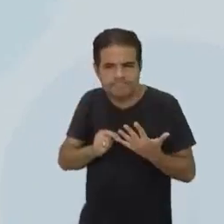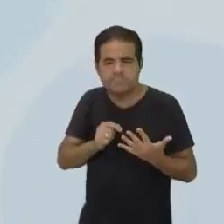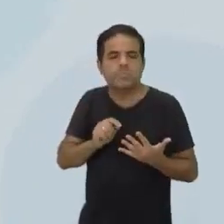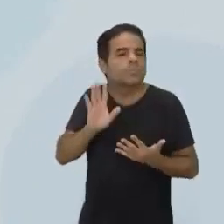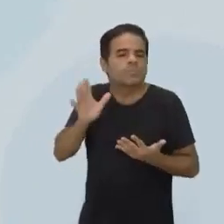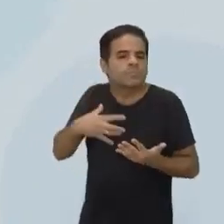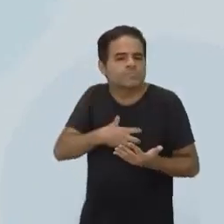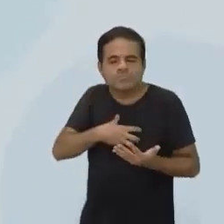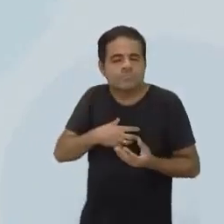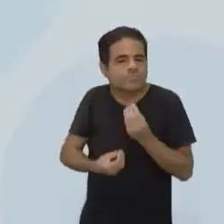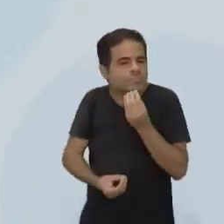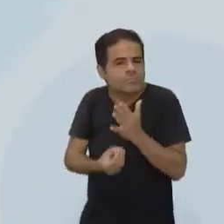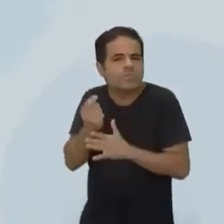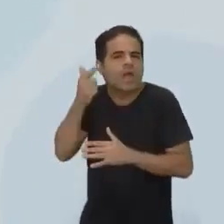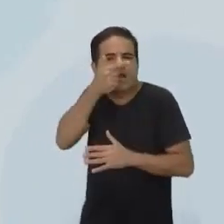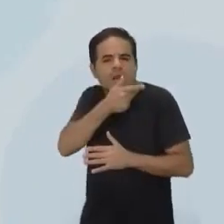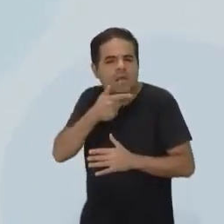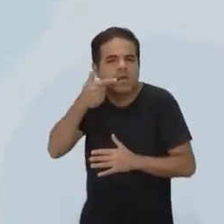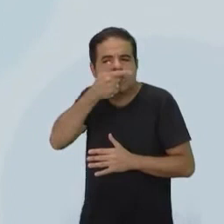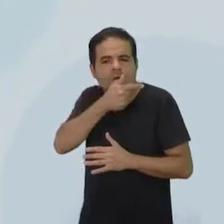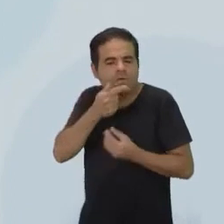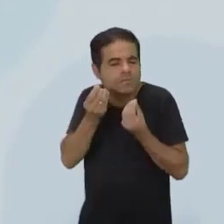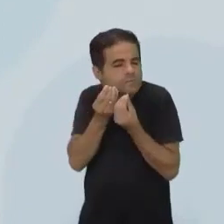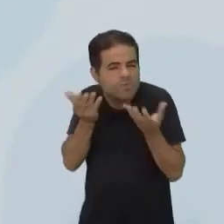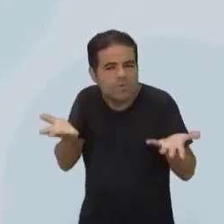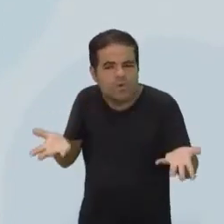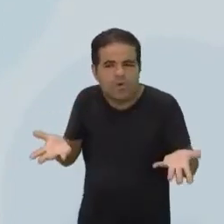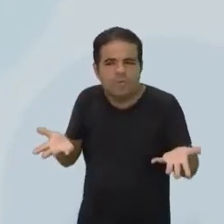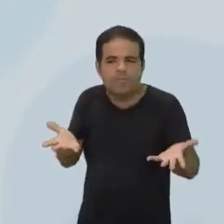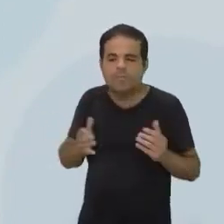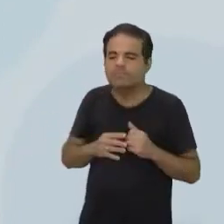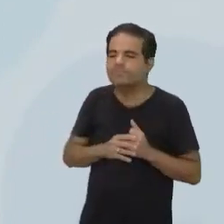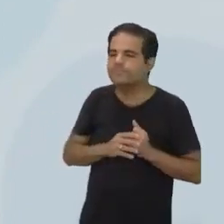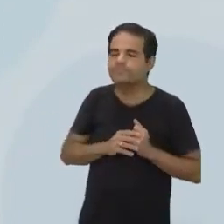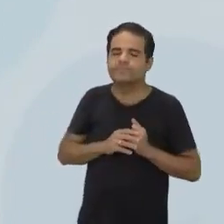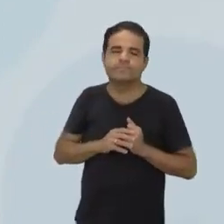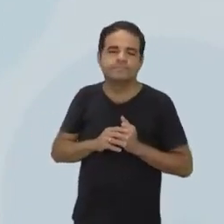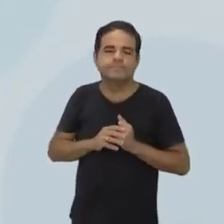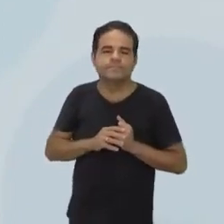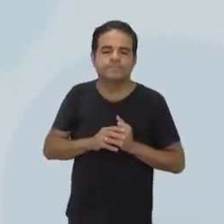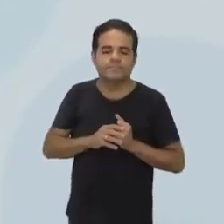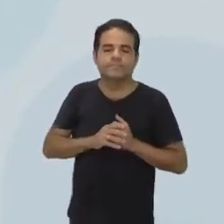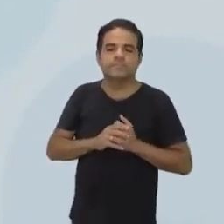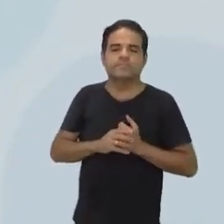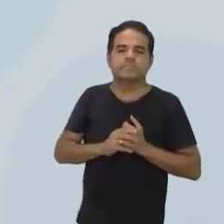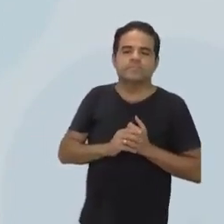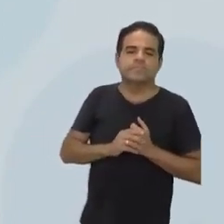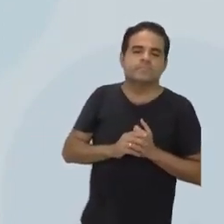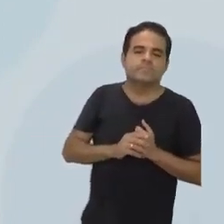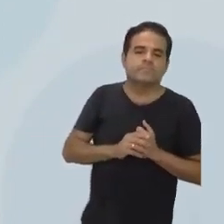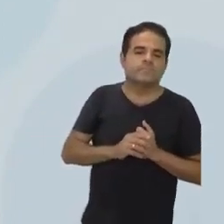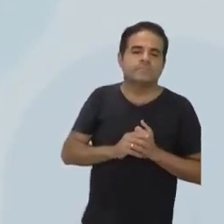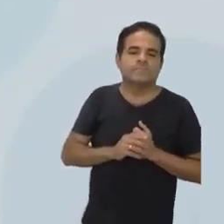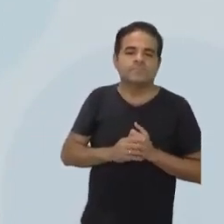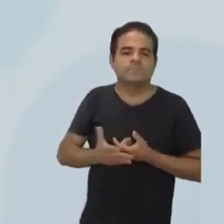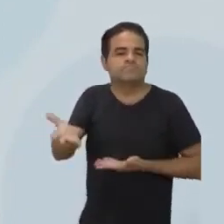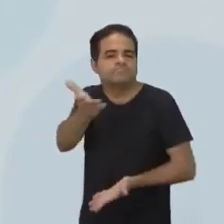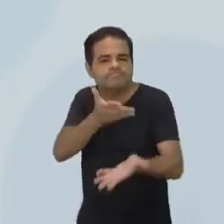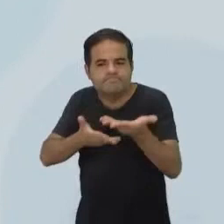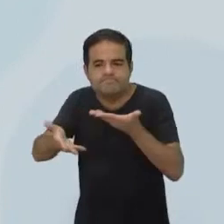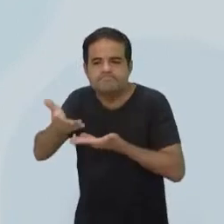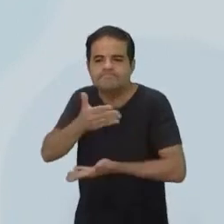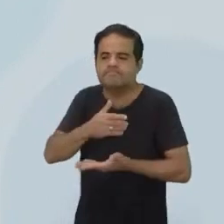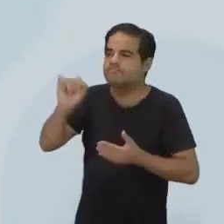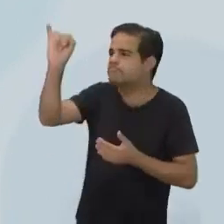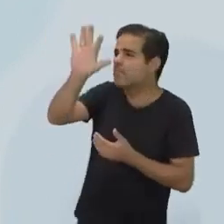o que, que é formado a glicose, né? Qual é a fórmula? Qual é a relação